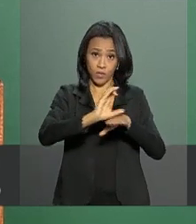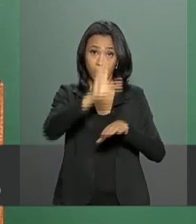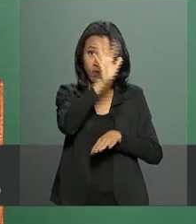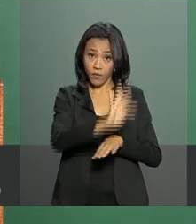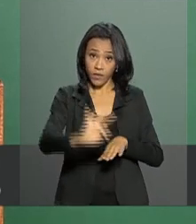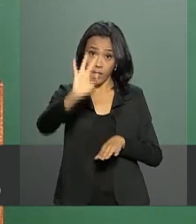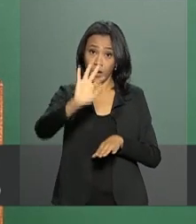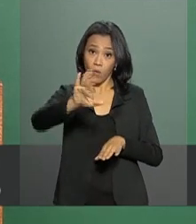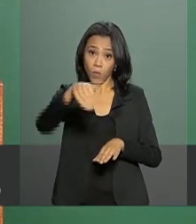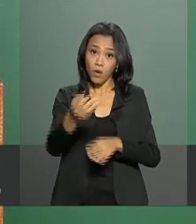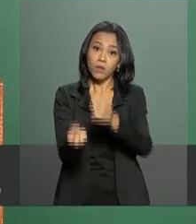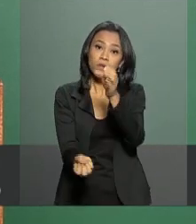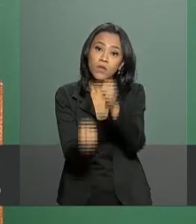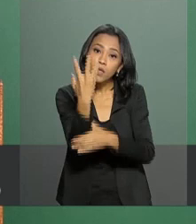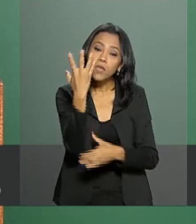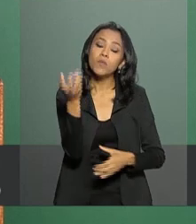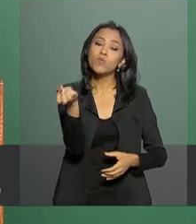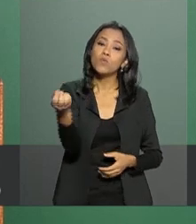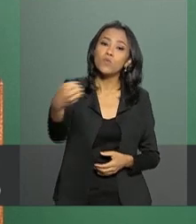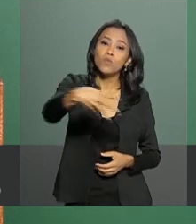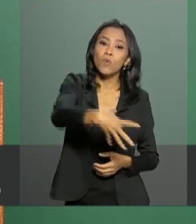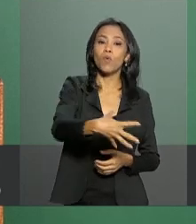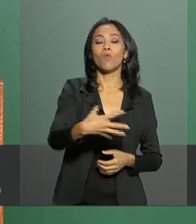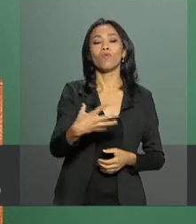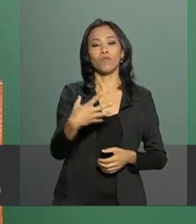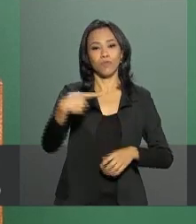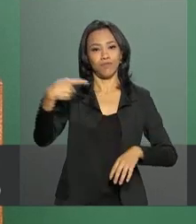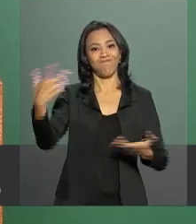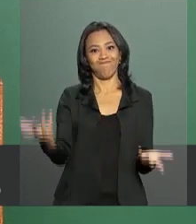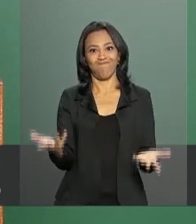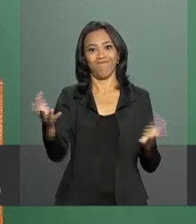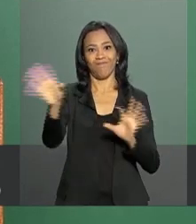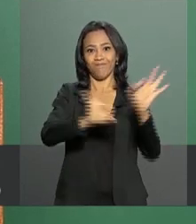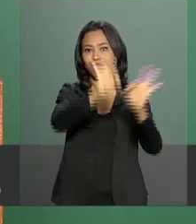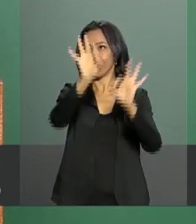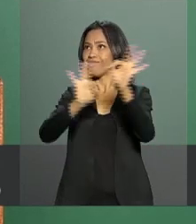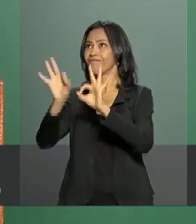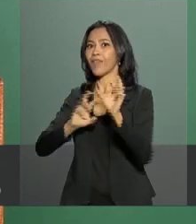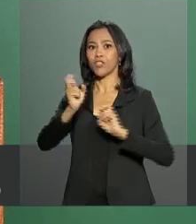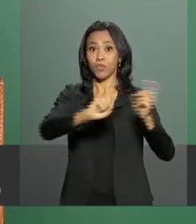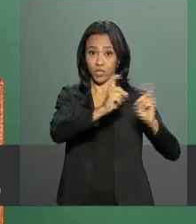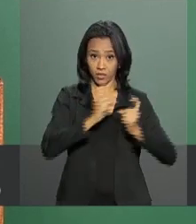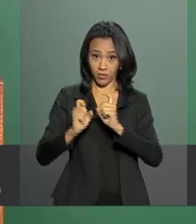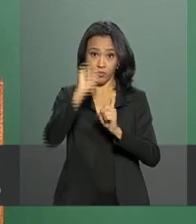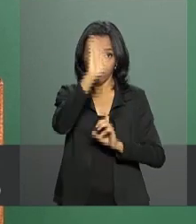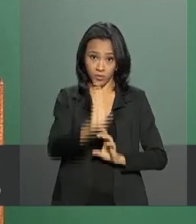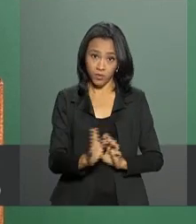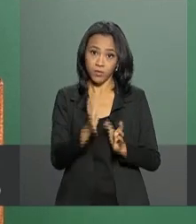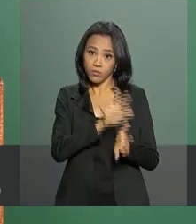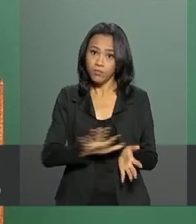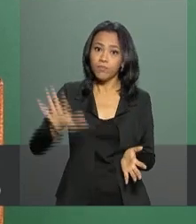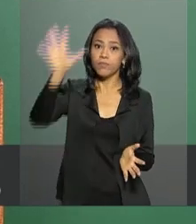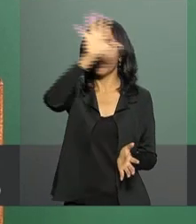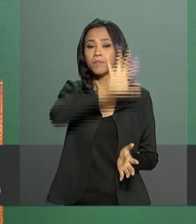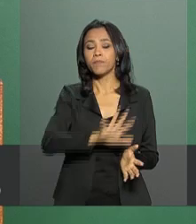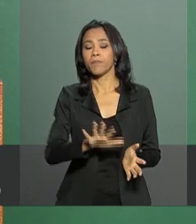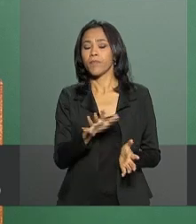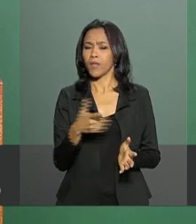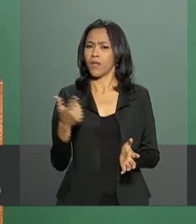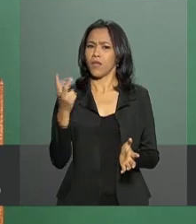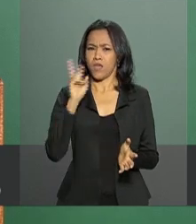criarmos um novo estado brasileiro veja o que é interessante pela exposição que